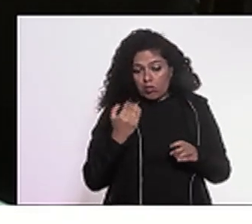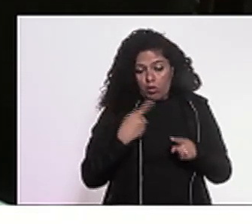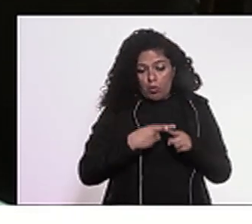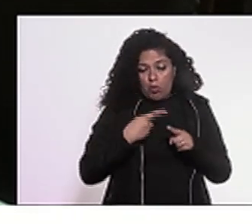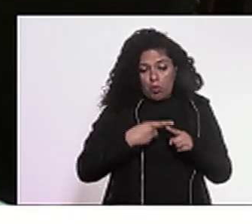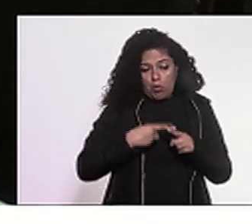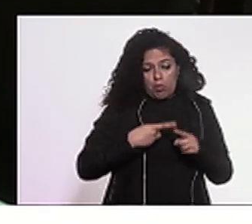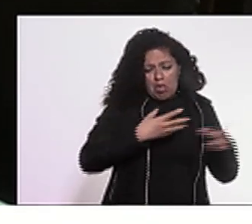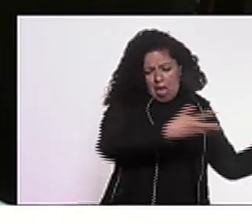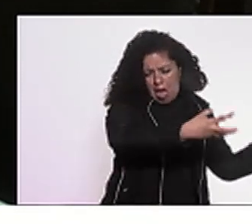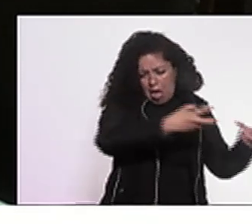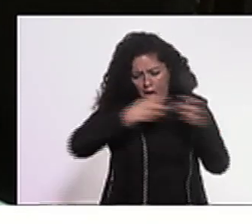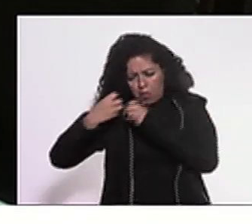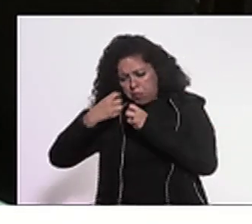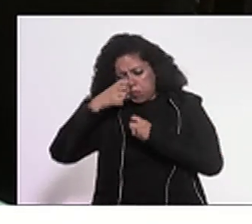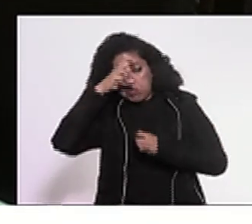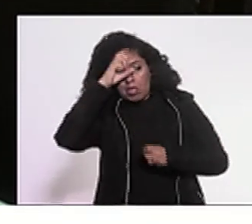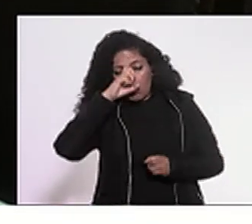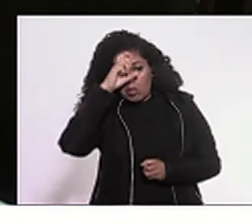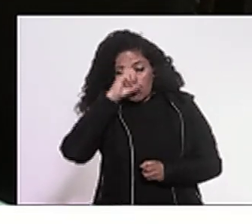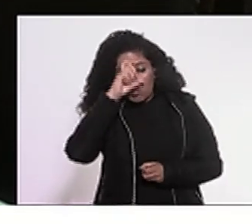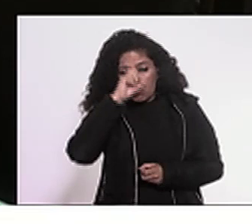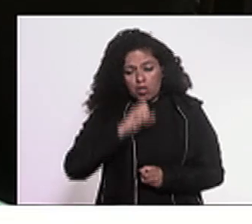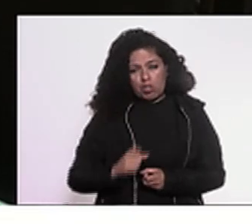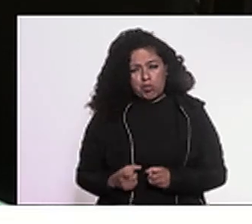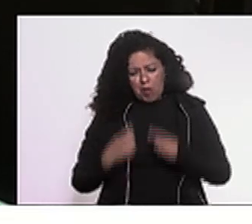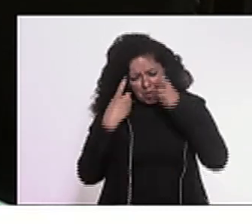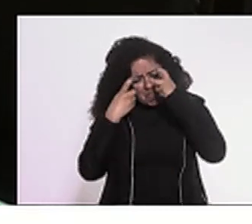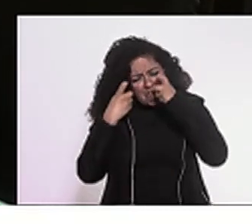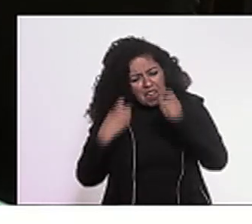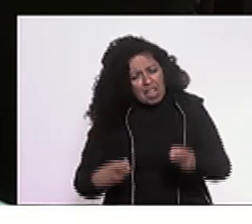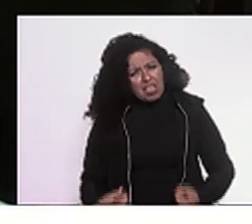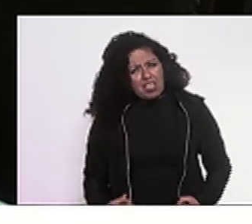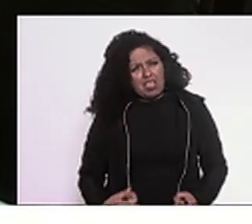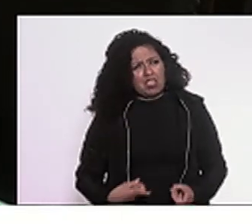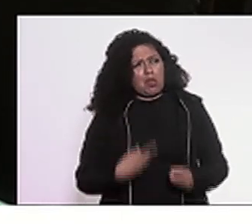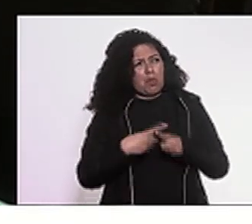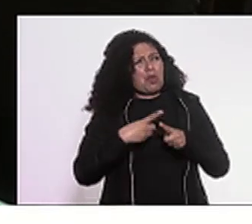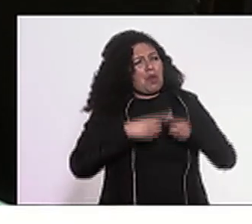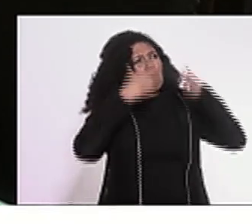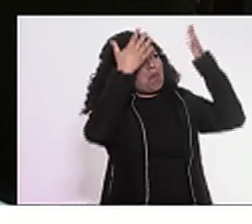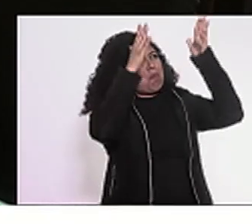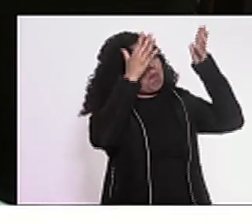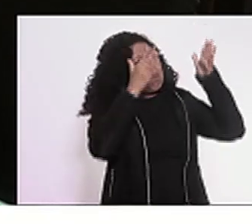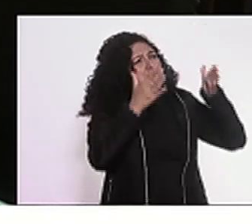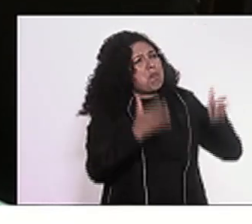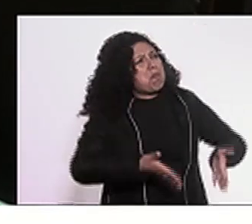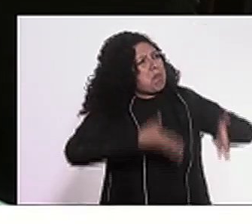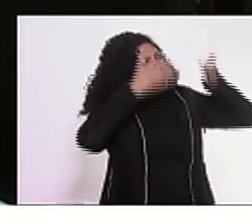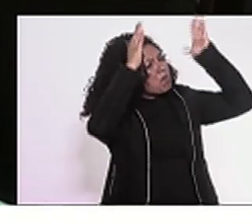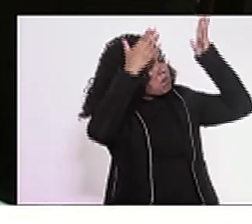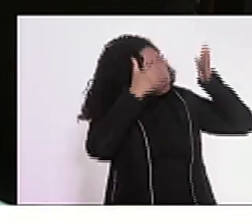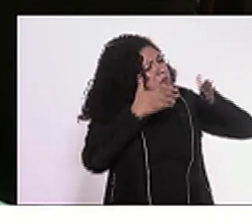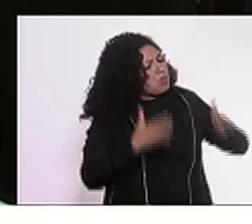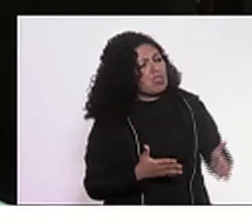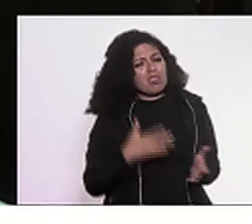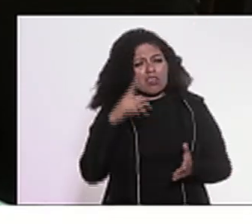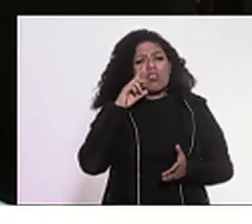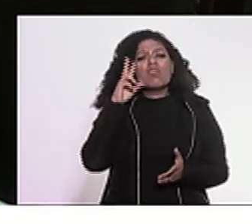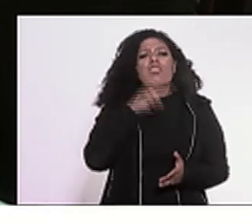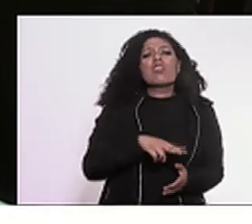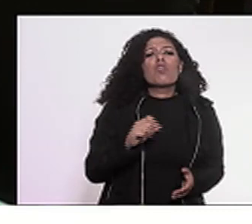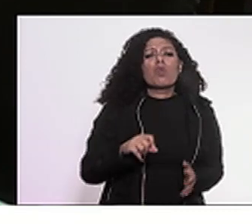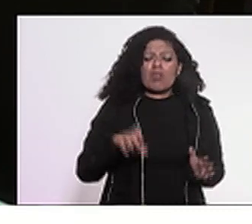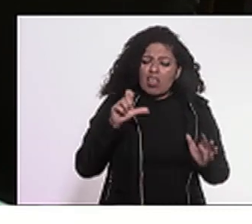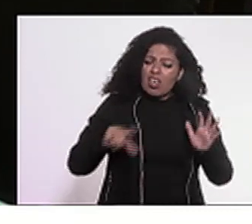aquela instituição pudesse ser demolida. Então, são crimes bárbaros que nós sempre assistimos, eu sempre